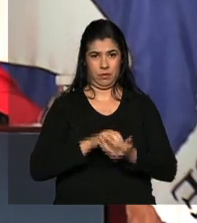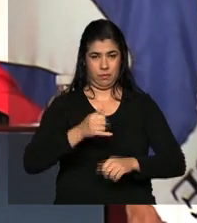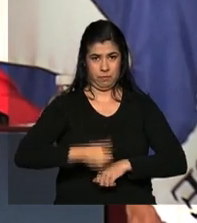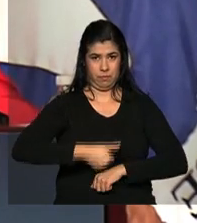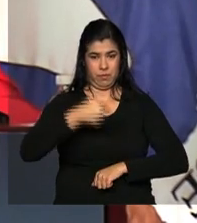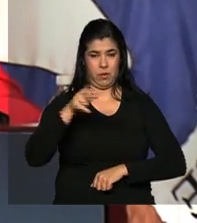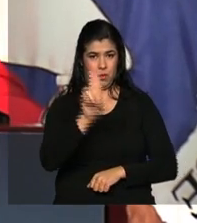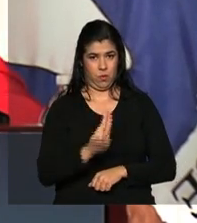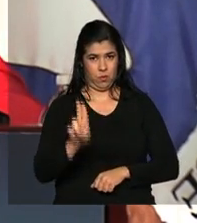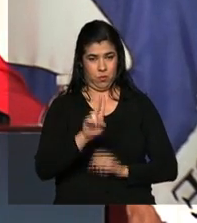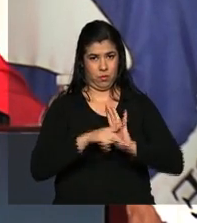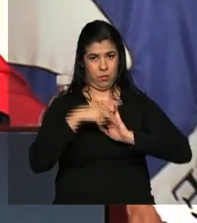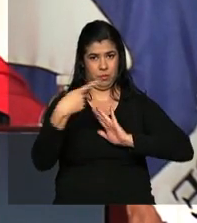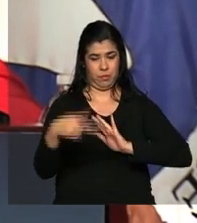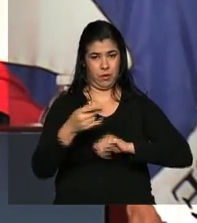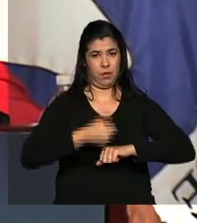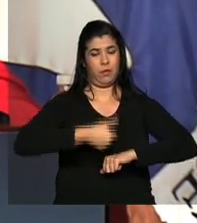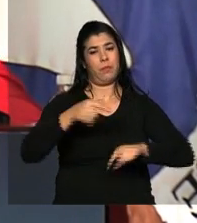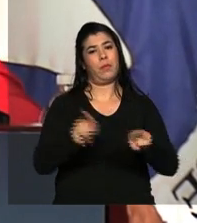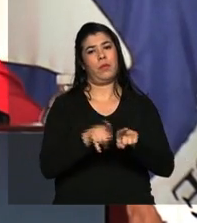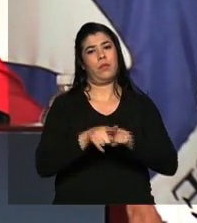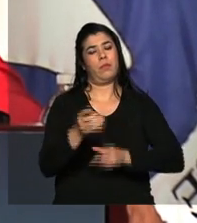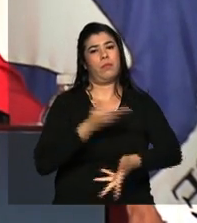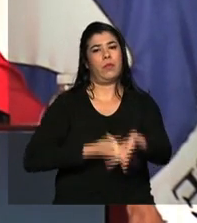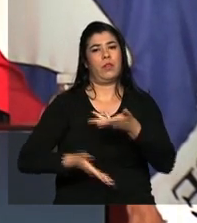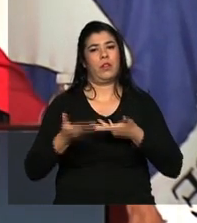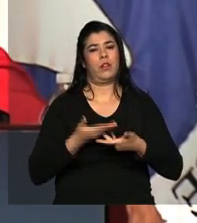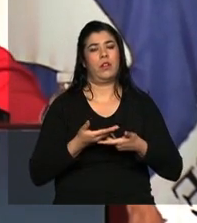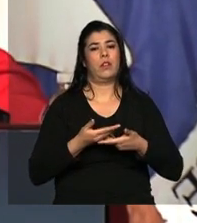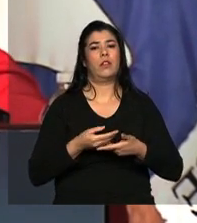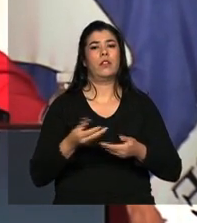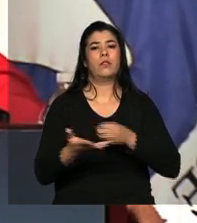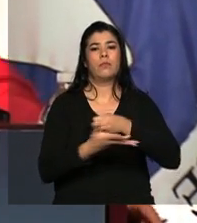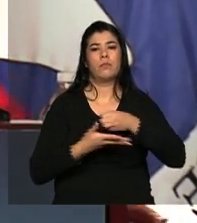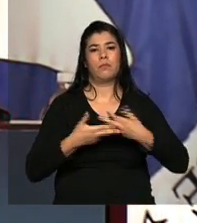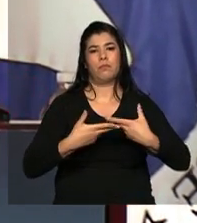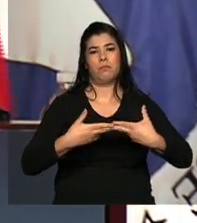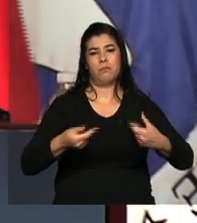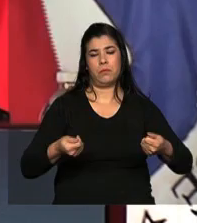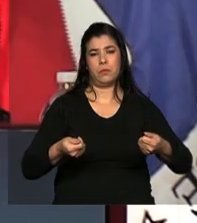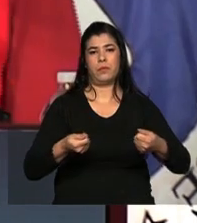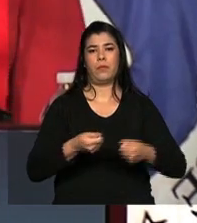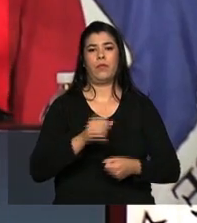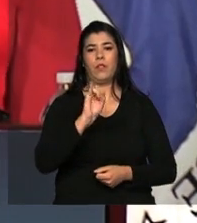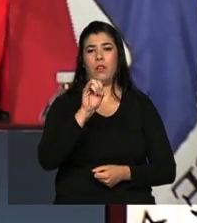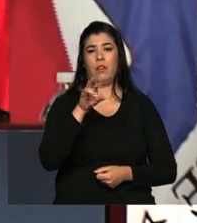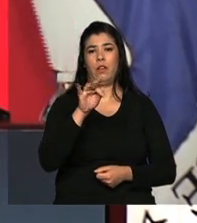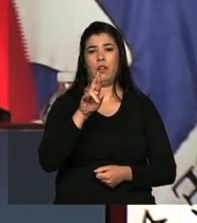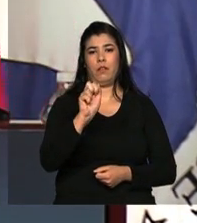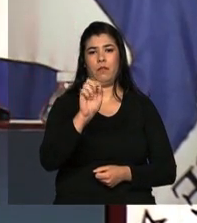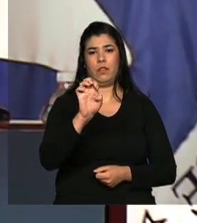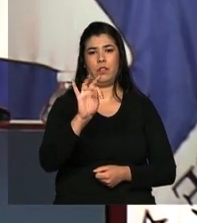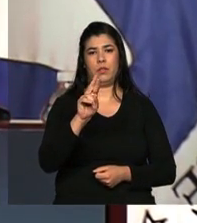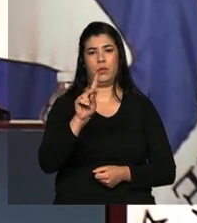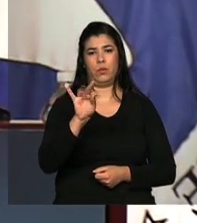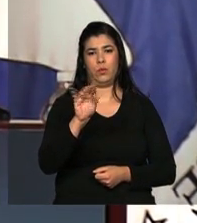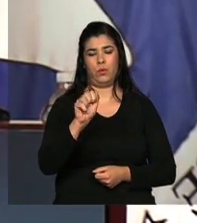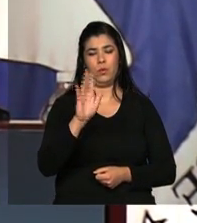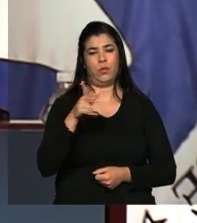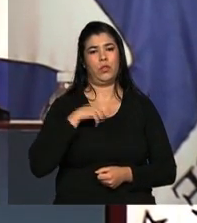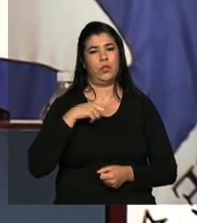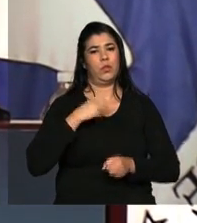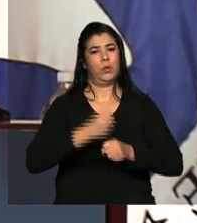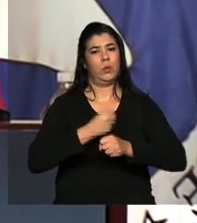maior uso e melhor uso dessa infraestrutura tão logo ela seja